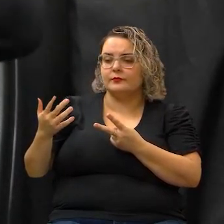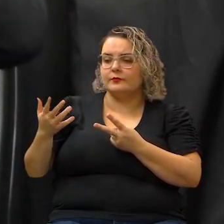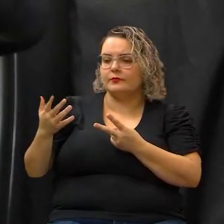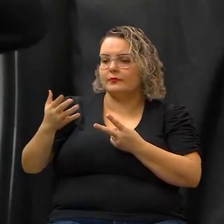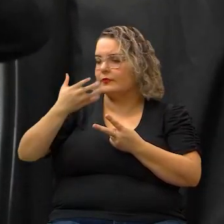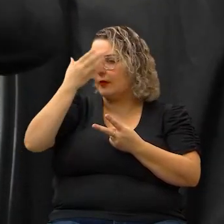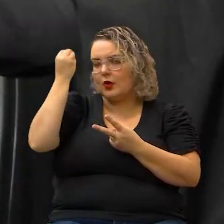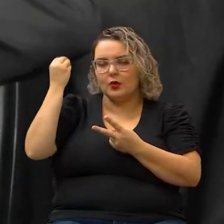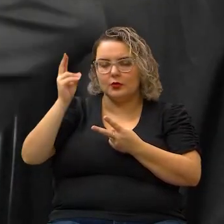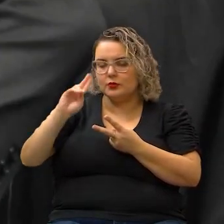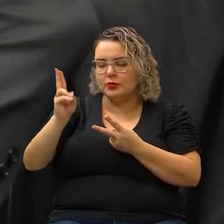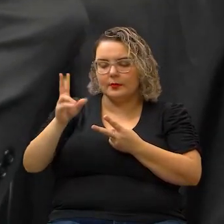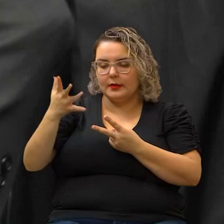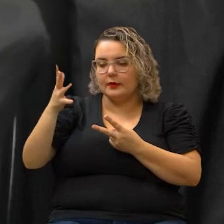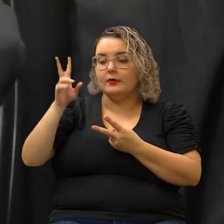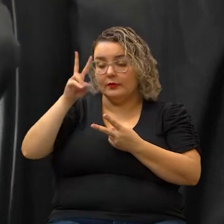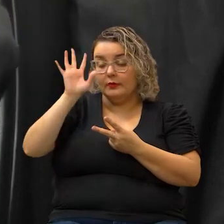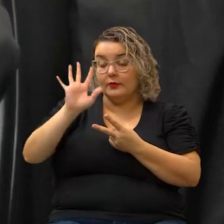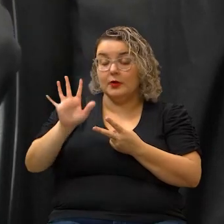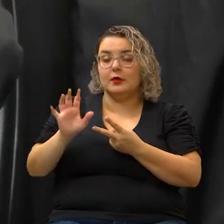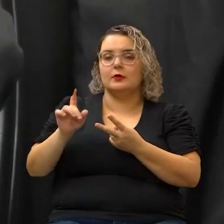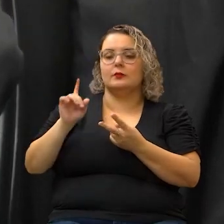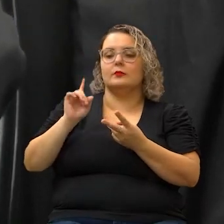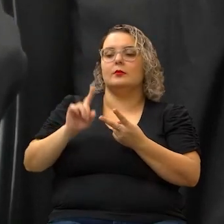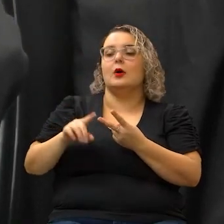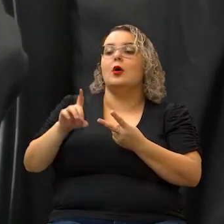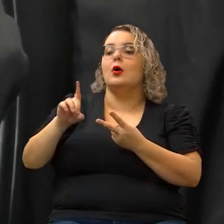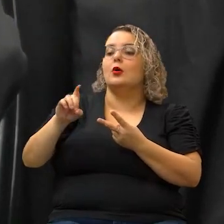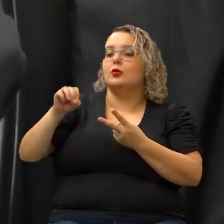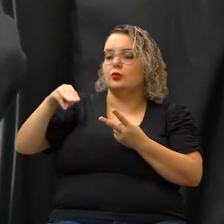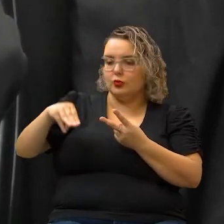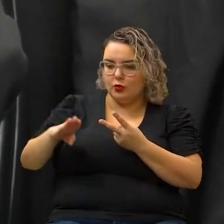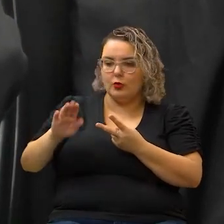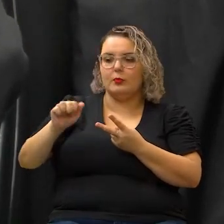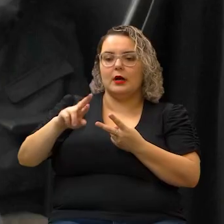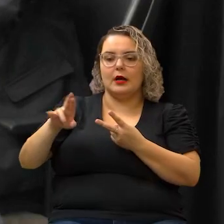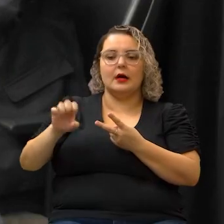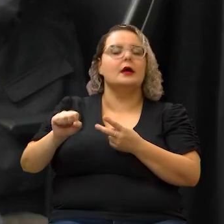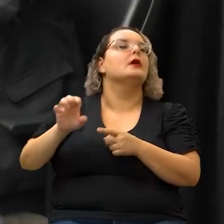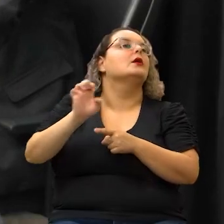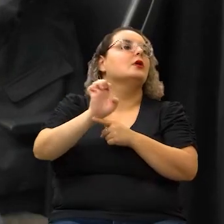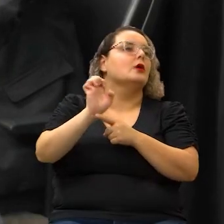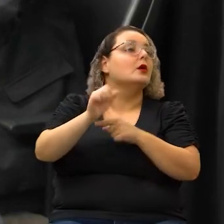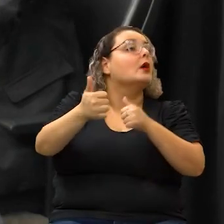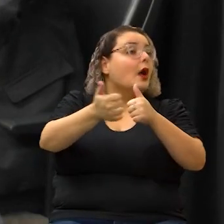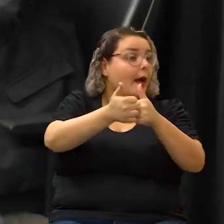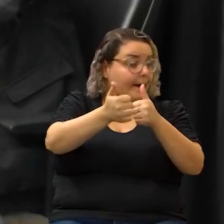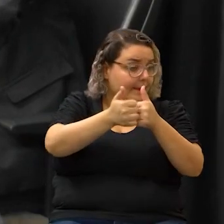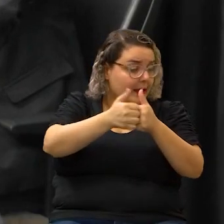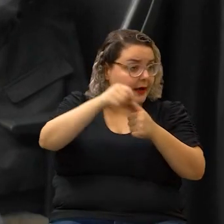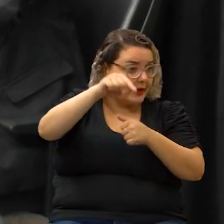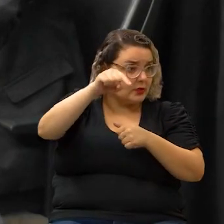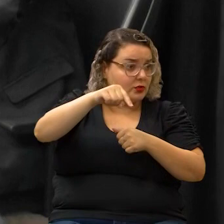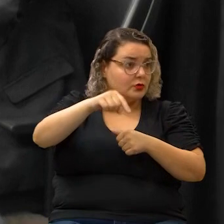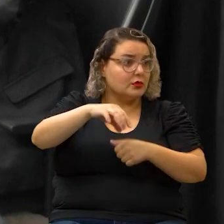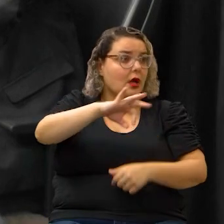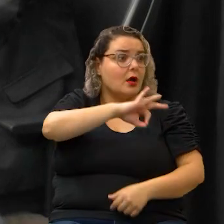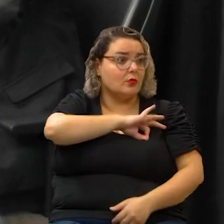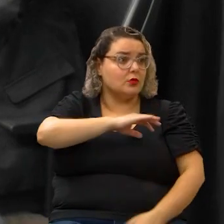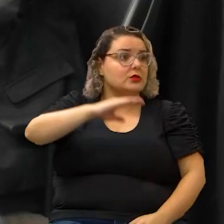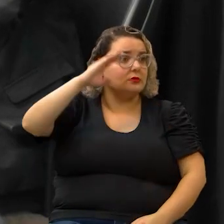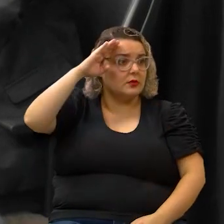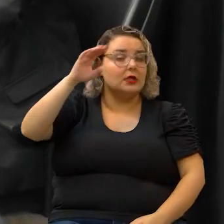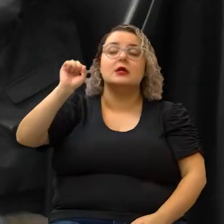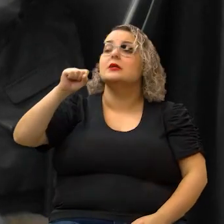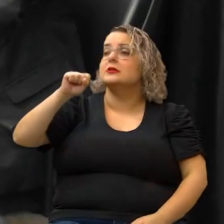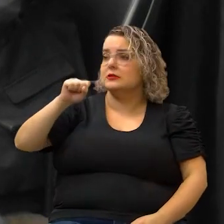aquela, me fugiu agora o nome, mas eu vou lembrar, o Dom Barreto. Dom Barreto, estadual, que fica aqui perto da Polícia Militar.